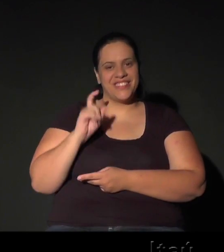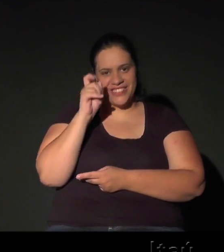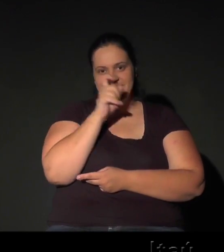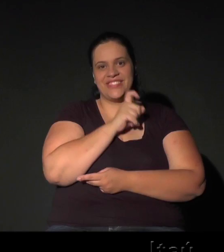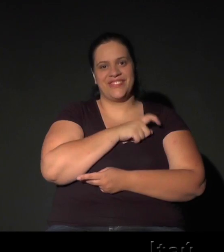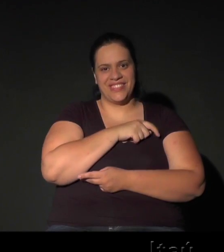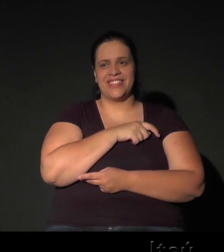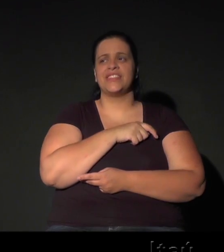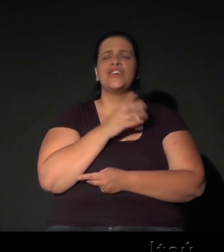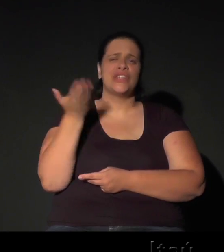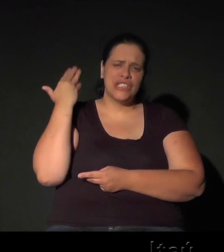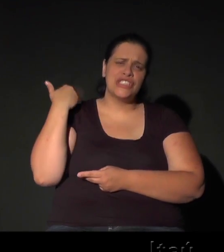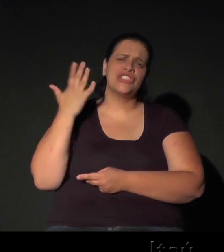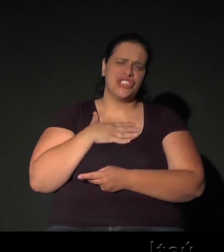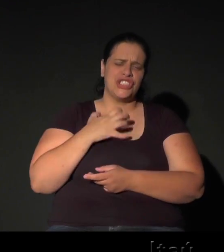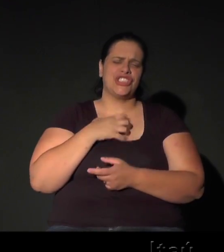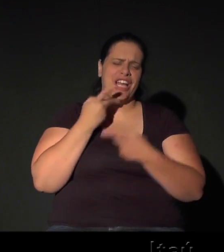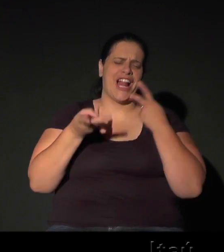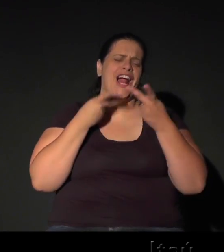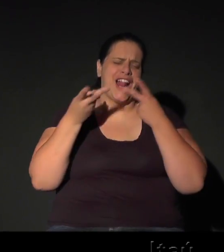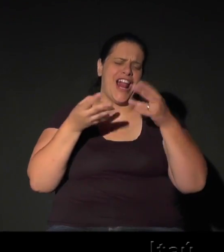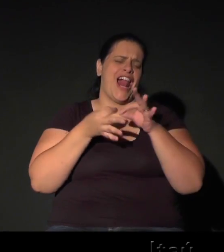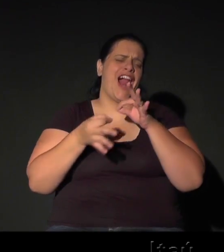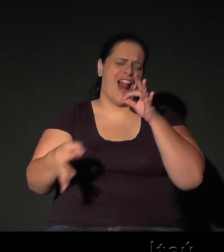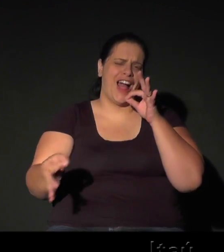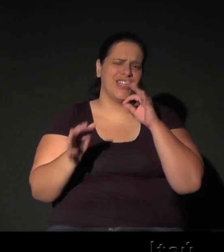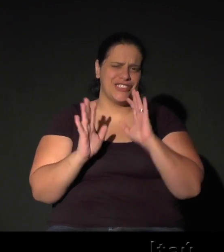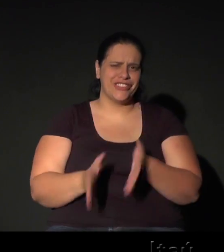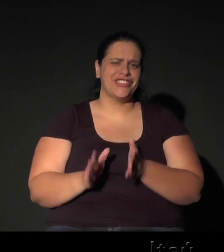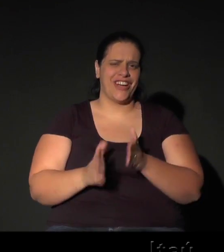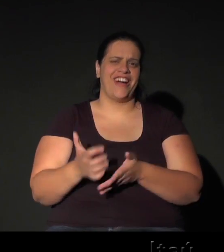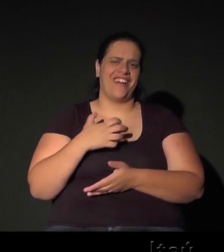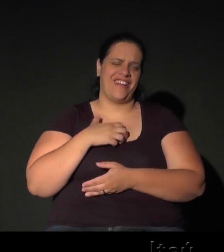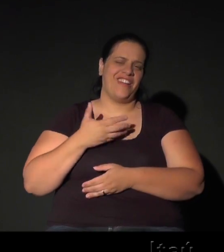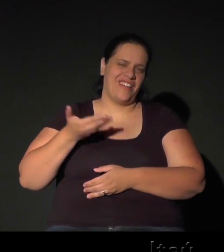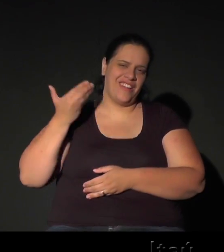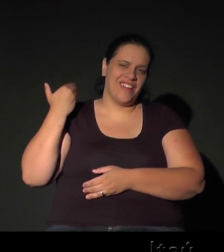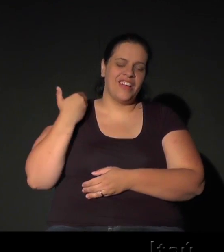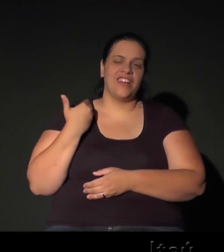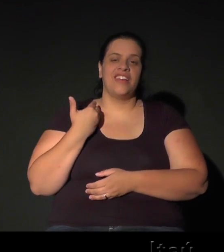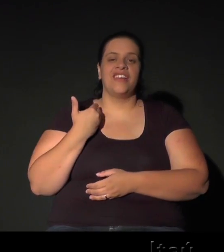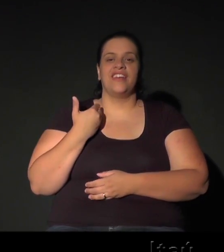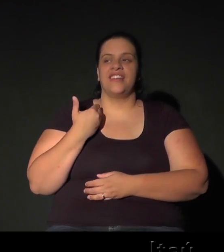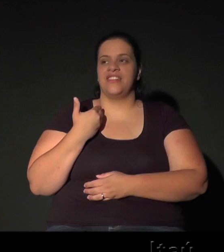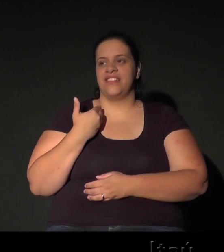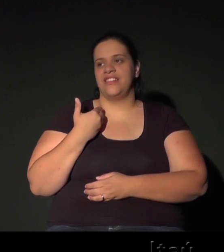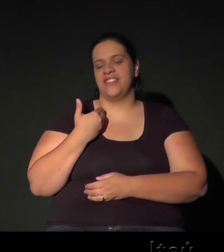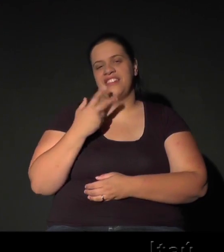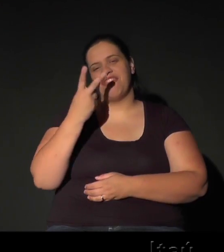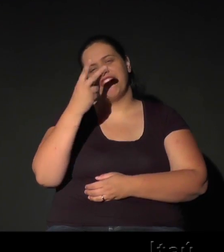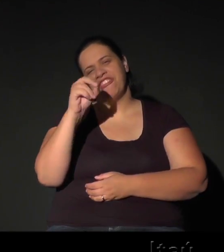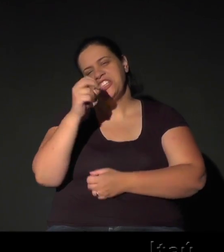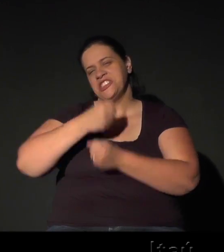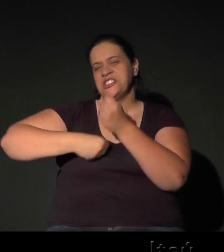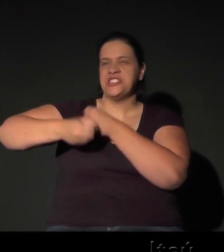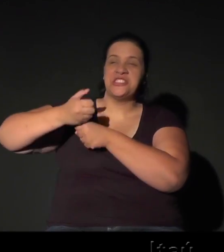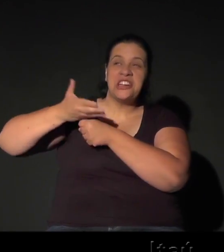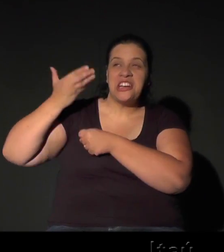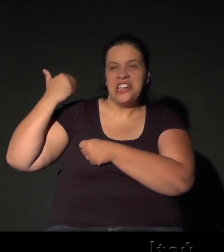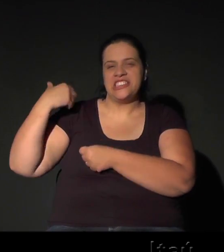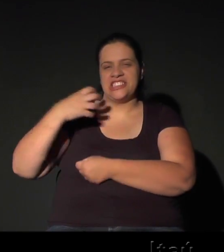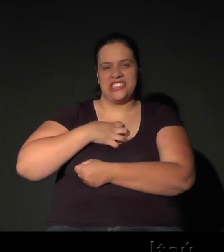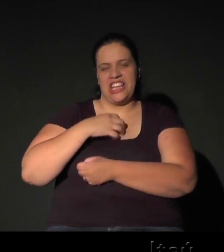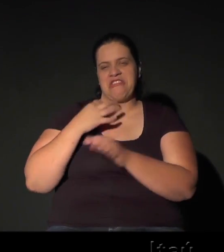difícil já tive nesse já estive Nesse Ritmo H uns 20 tantos anos